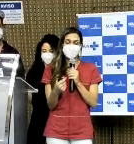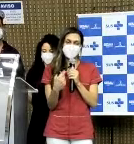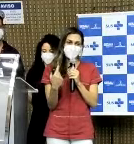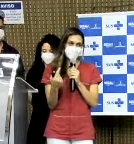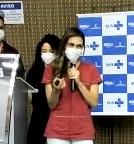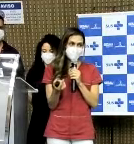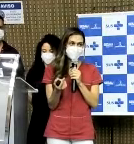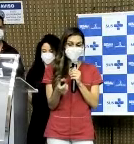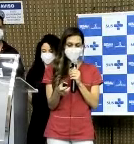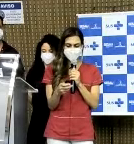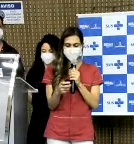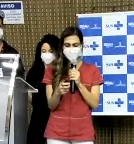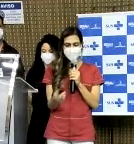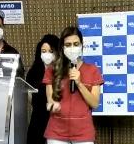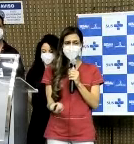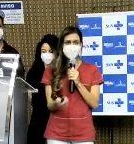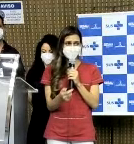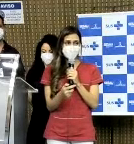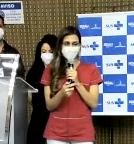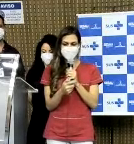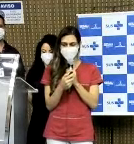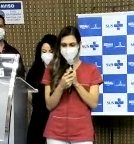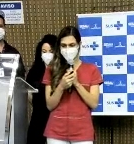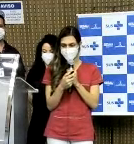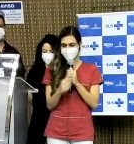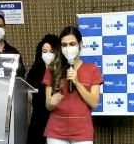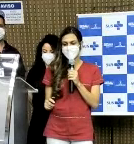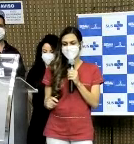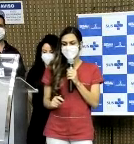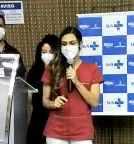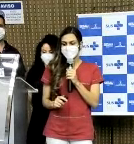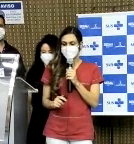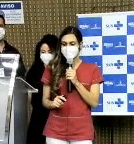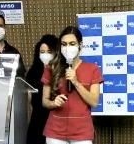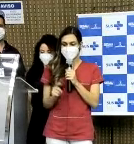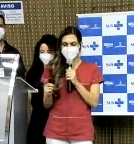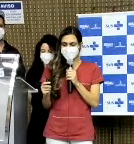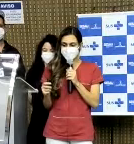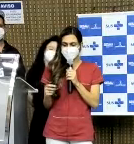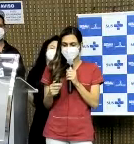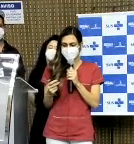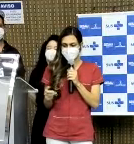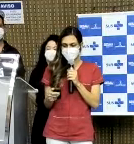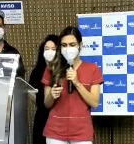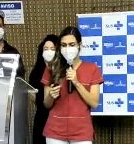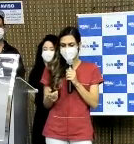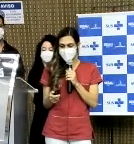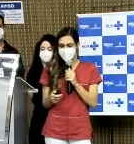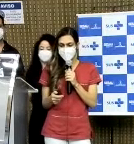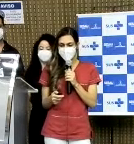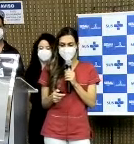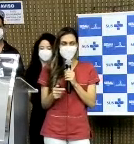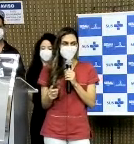mas a gente conseguiu fazer apenas uma. Então, por isso a gente não contabilizou, né? E sobre as pesquisas, artigos e